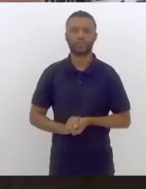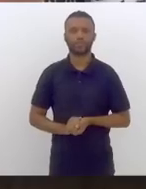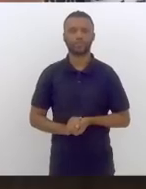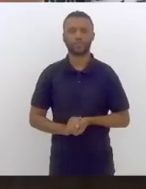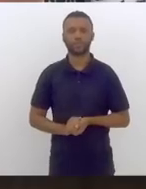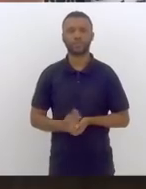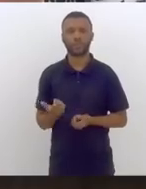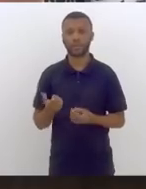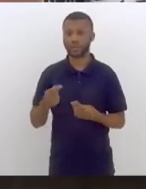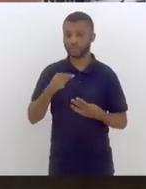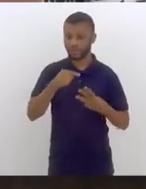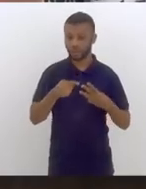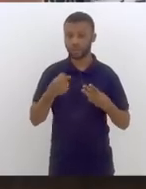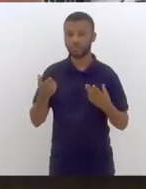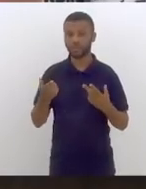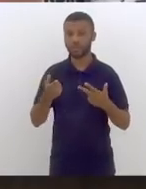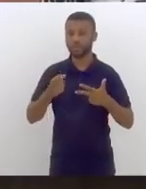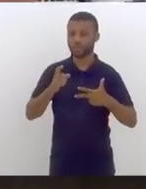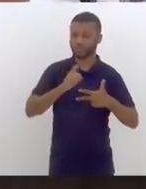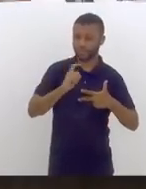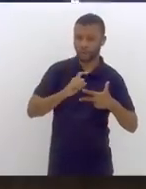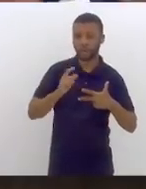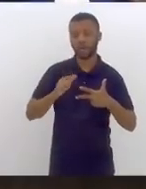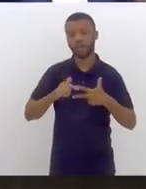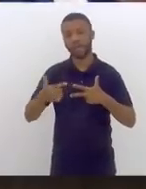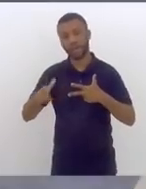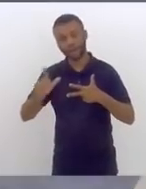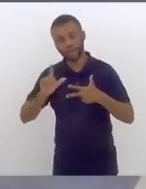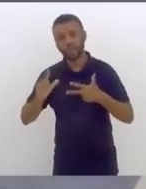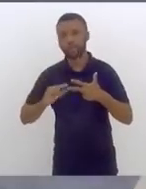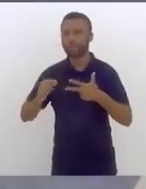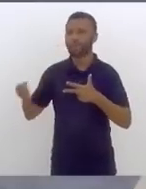três poderes tem que estar incluído nessa missão forte abraço